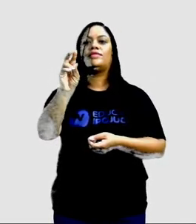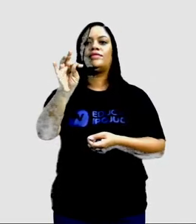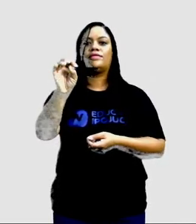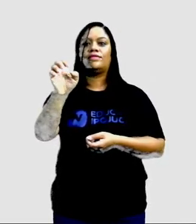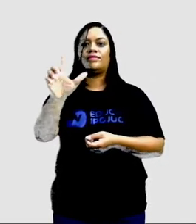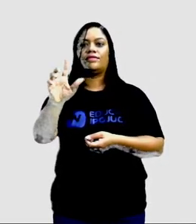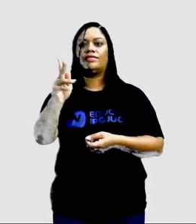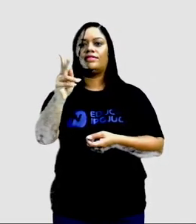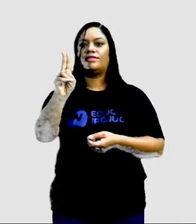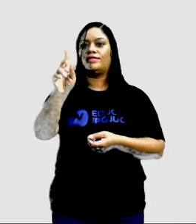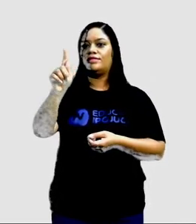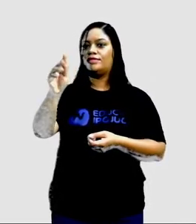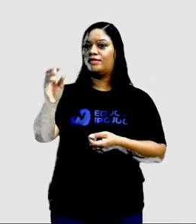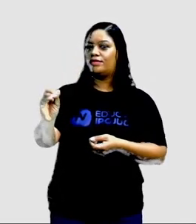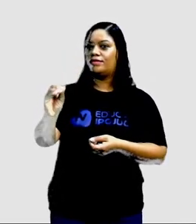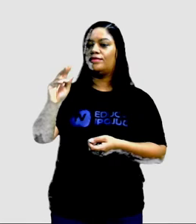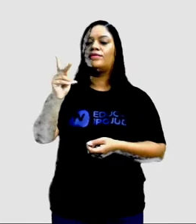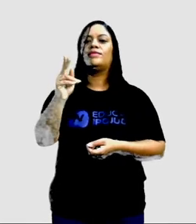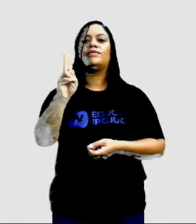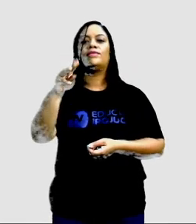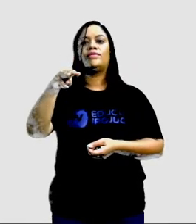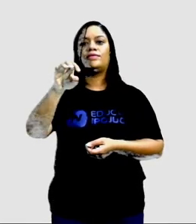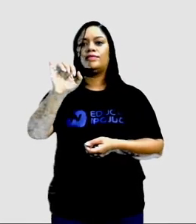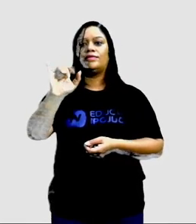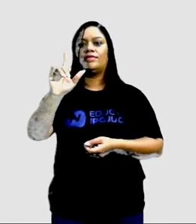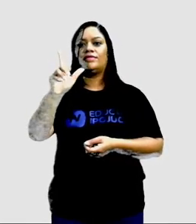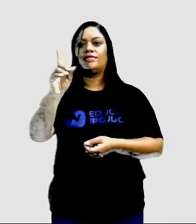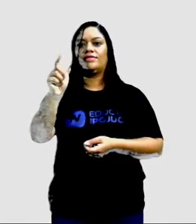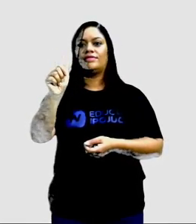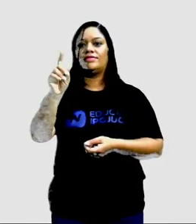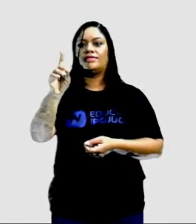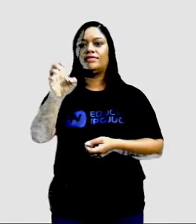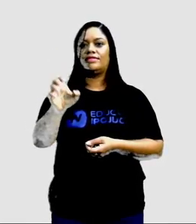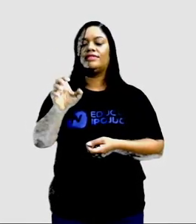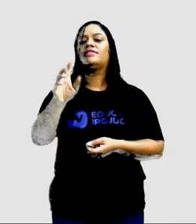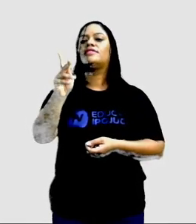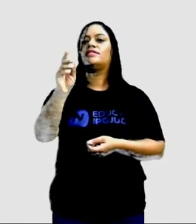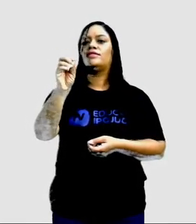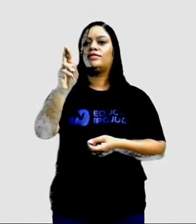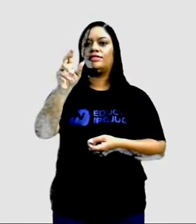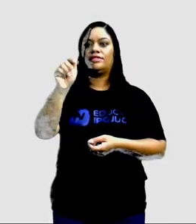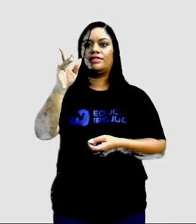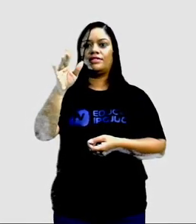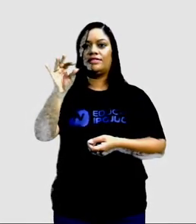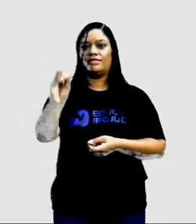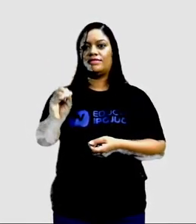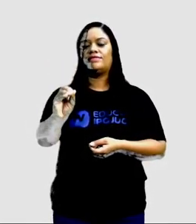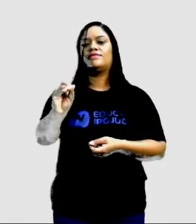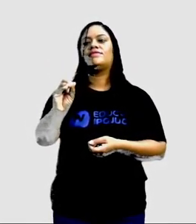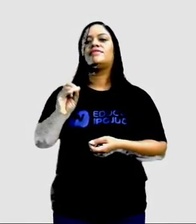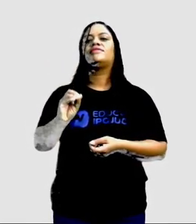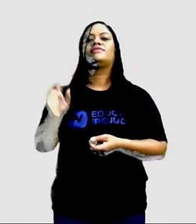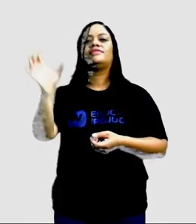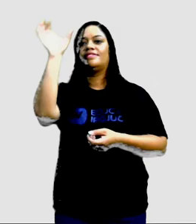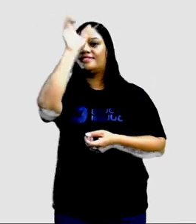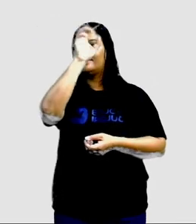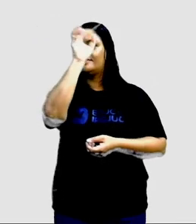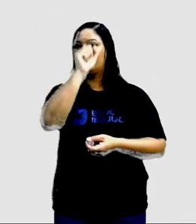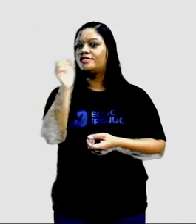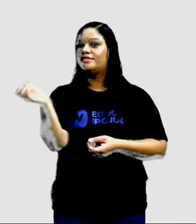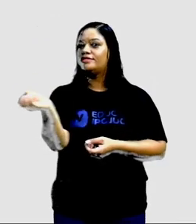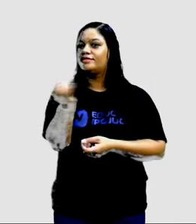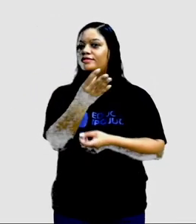Hugo, humildade, Hélio, Horácio. Olha que interessante, aprendemos